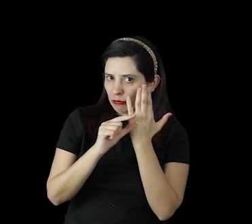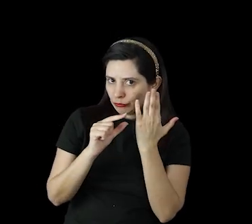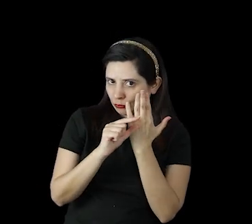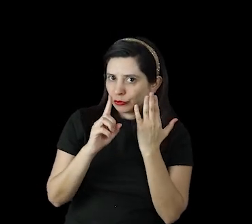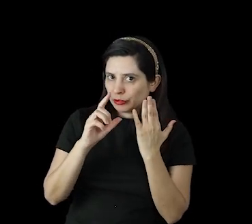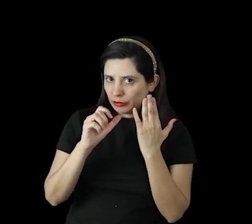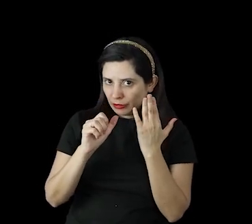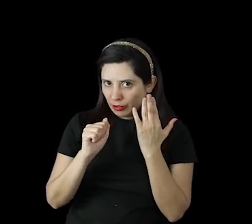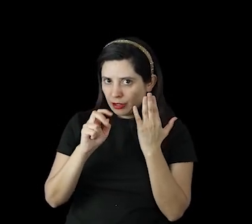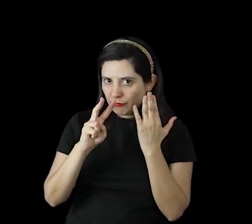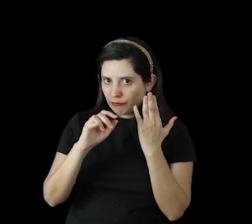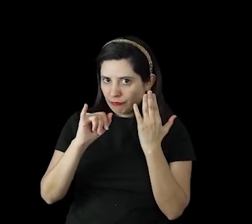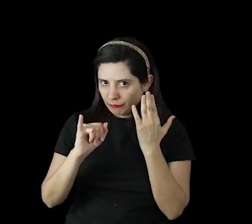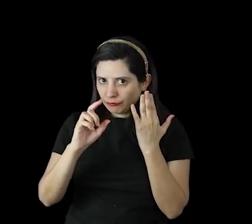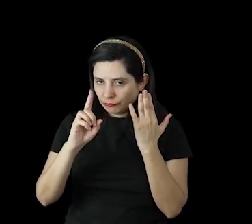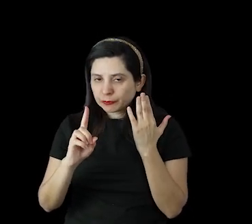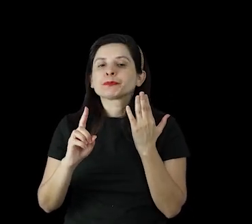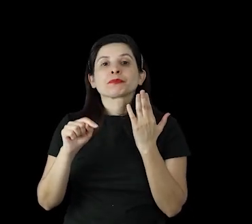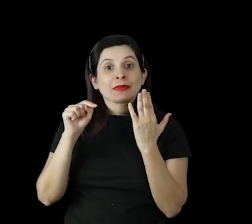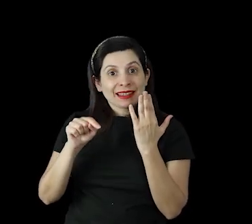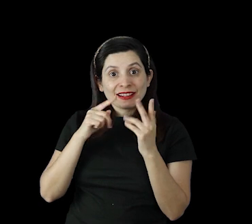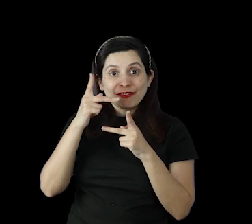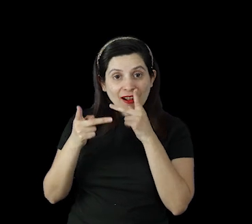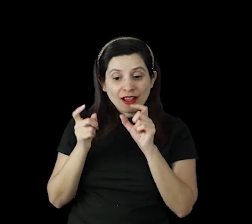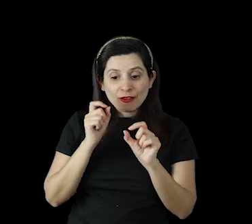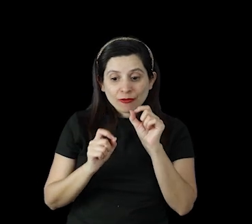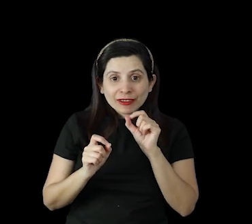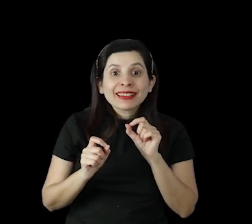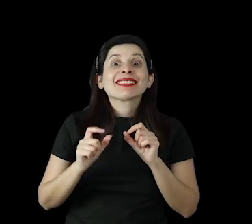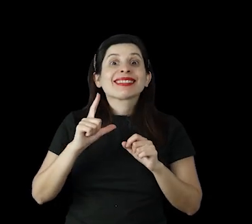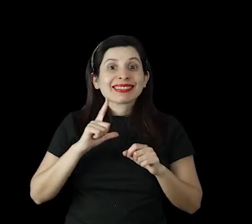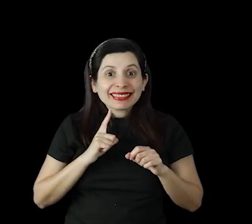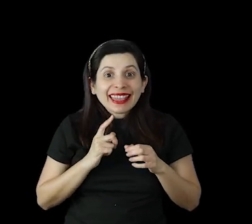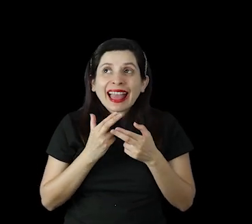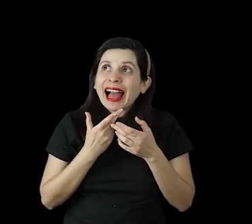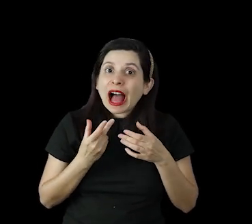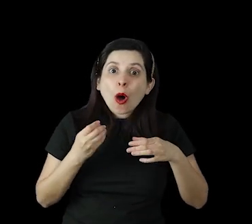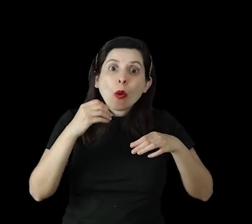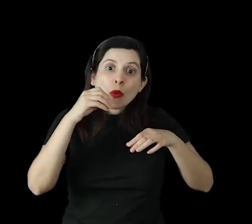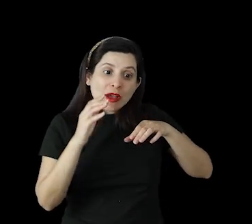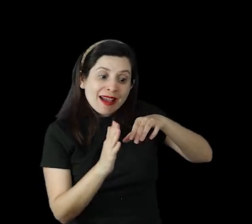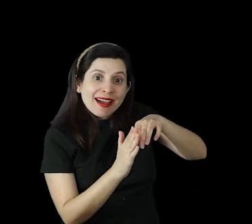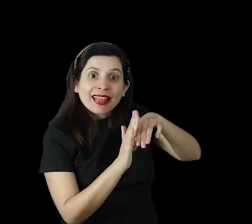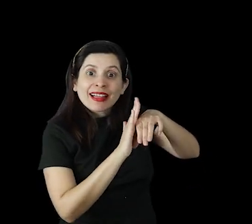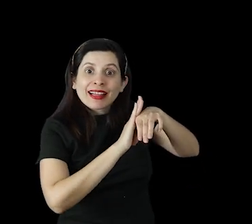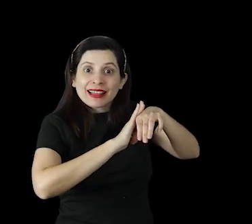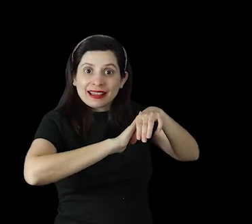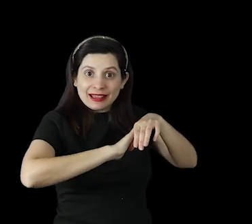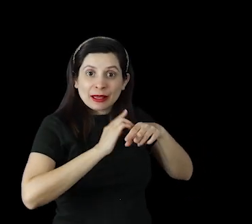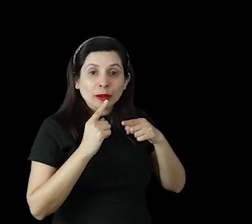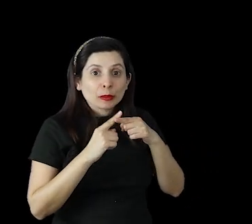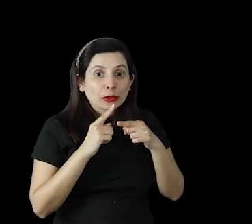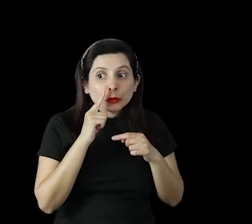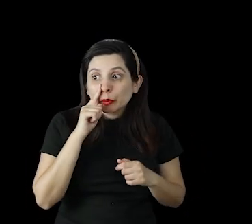dizia que a gente tem algo ainda das cavernas, que a gente estava sempre vigilante, porque o perigo